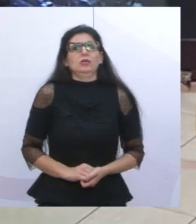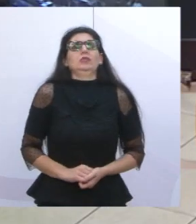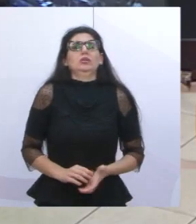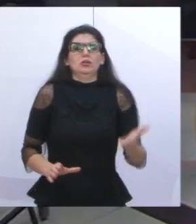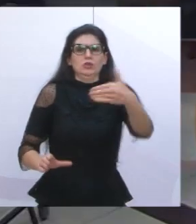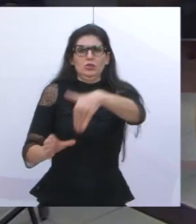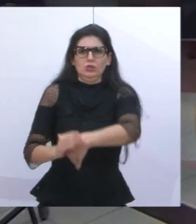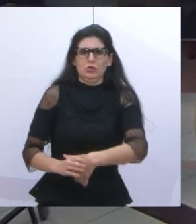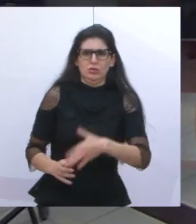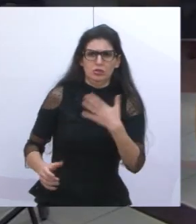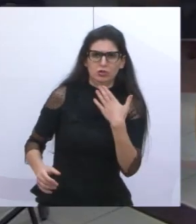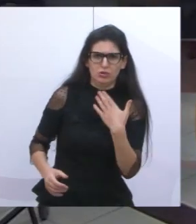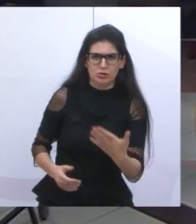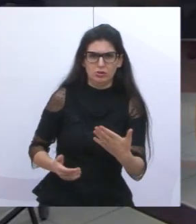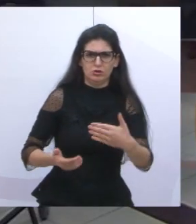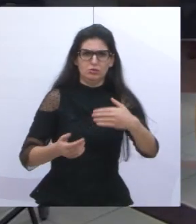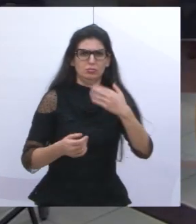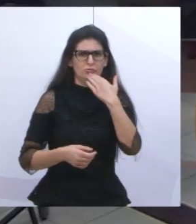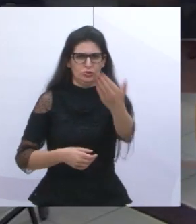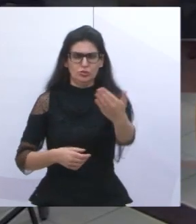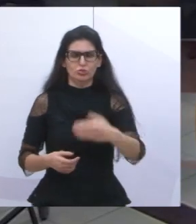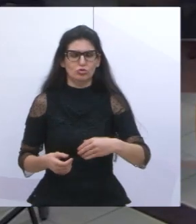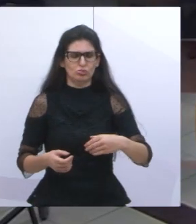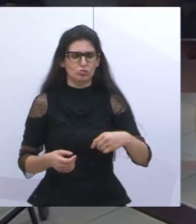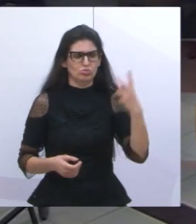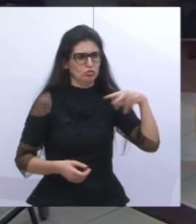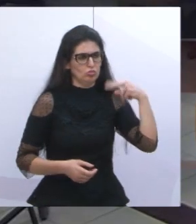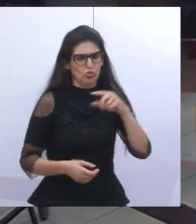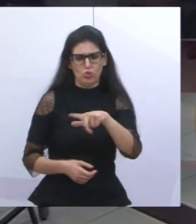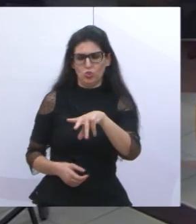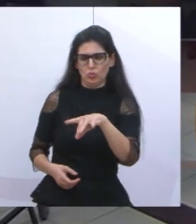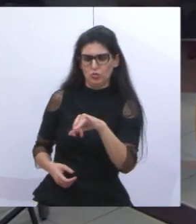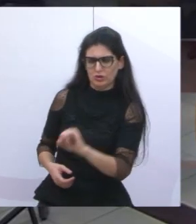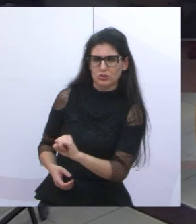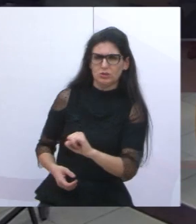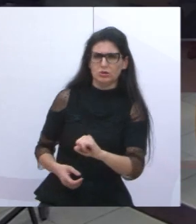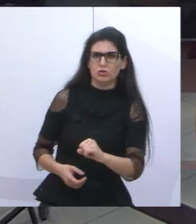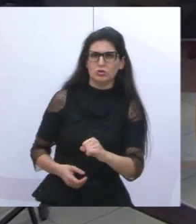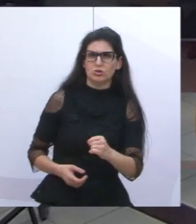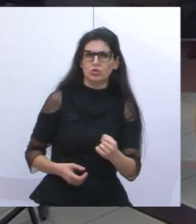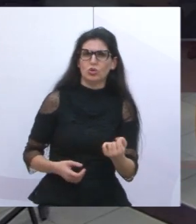votação, pedido do vereador Luiz Flávio. Adiamento para quantas?